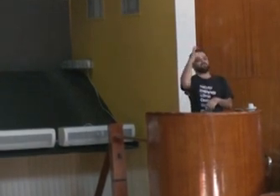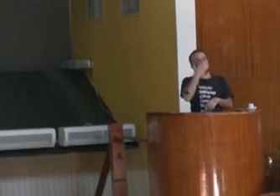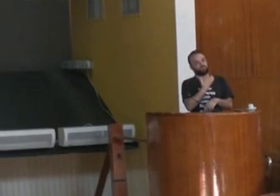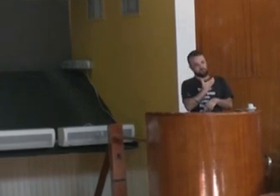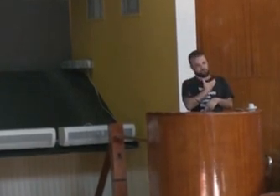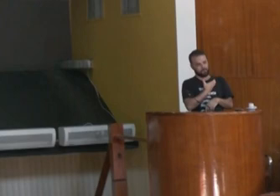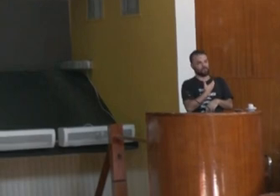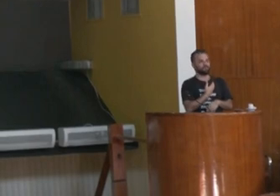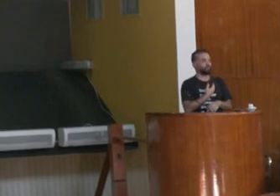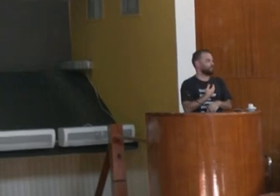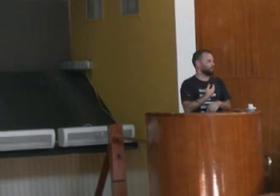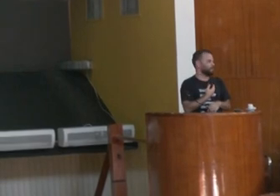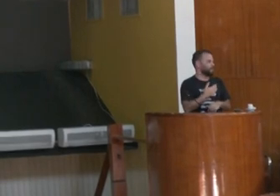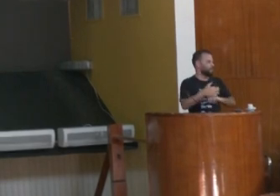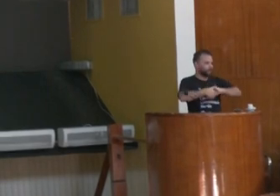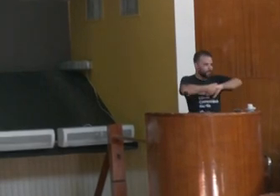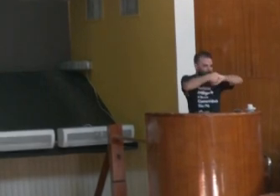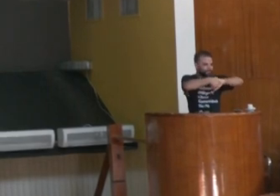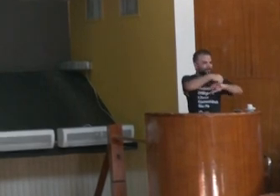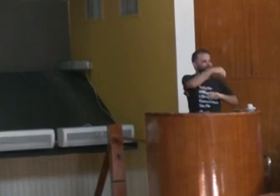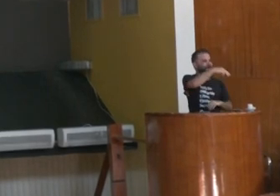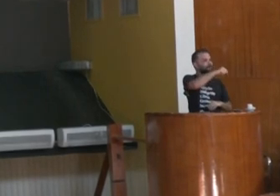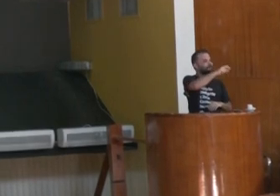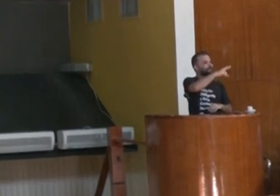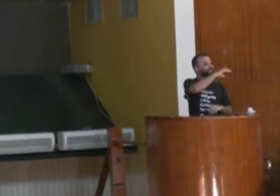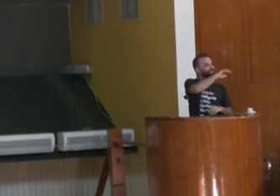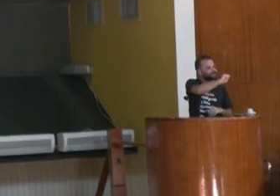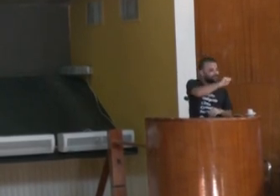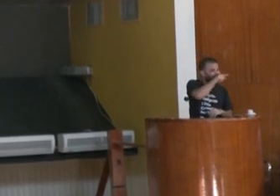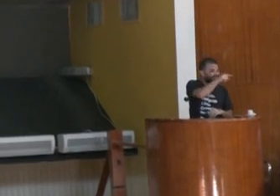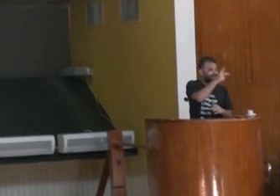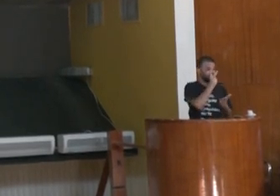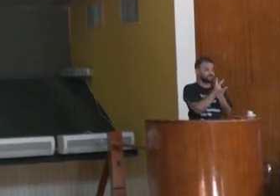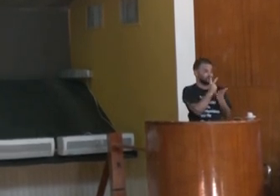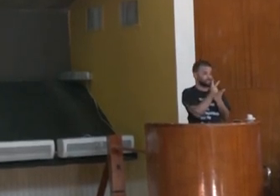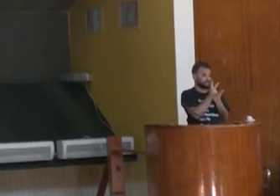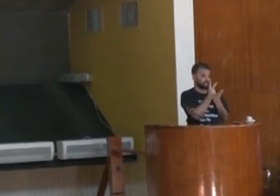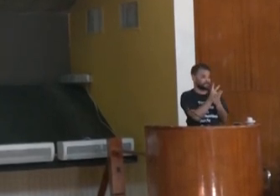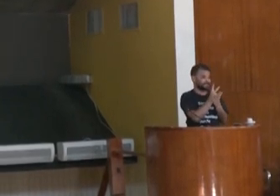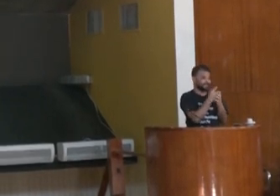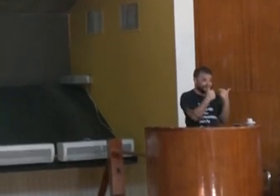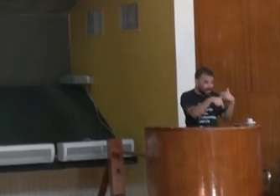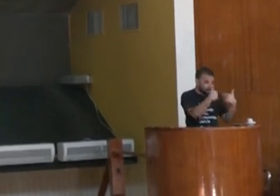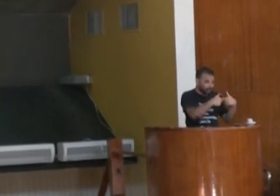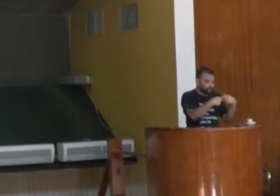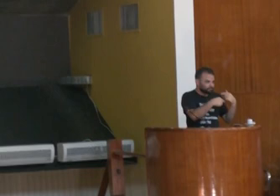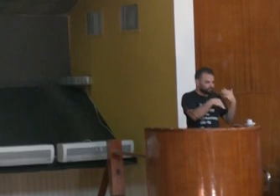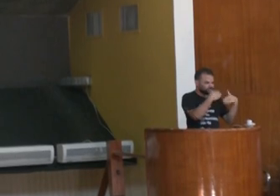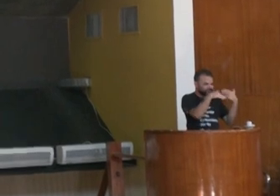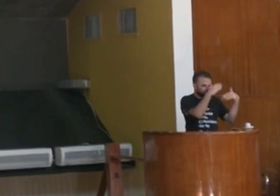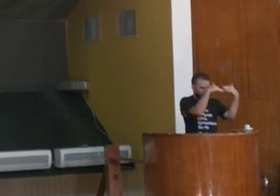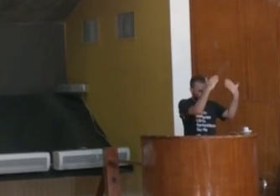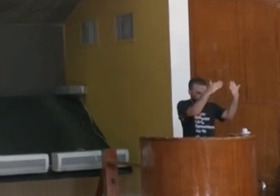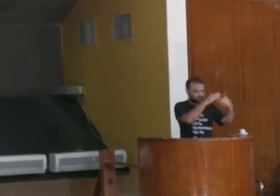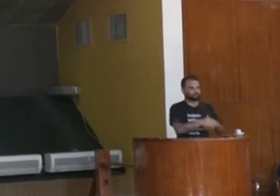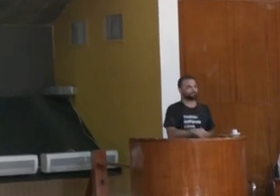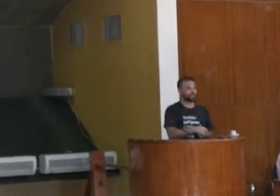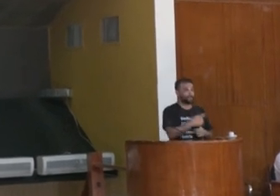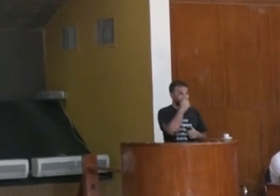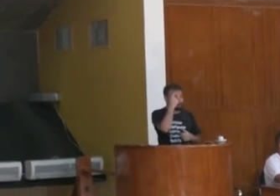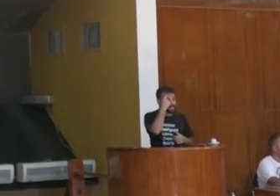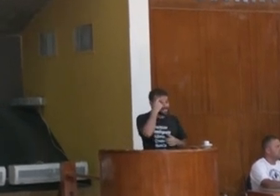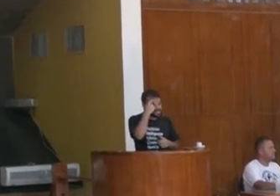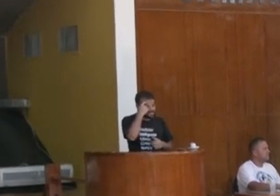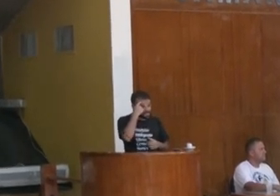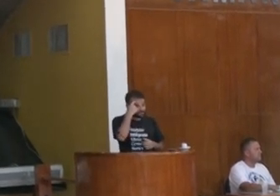Quero aqui cumprimentar a Márcia da Padem, que sempre desenvolveu um trabalho pensando nessa